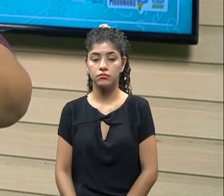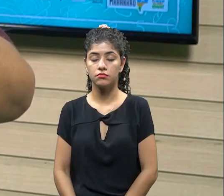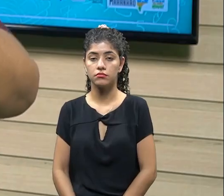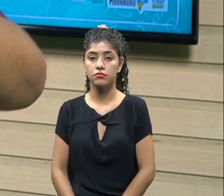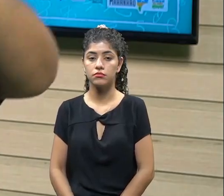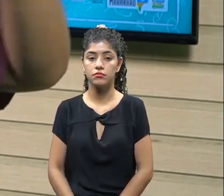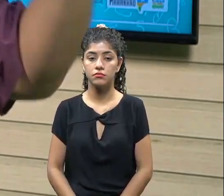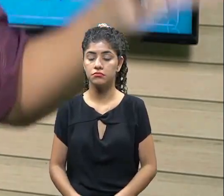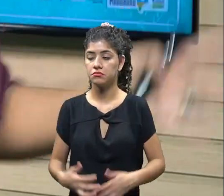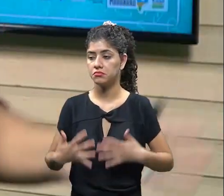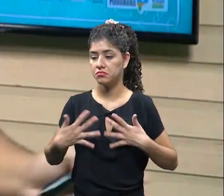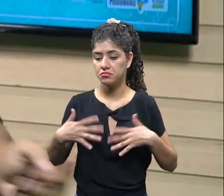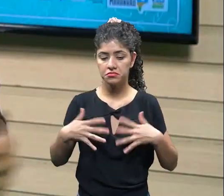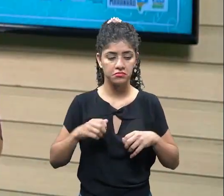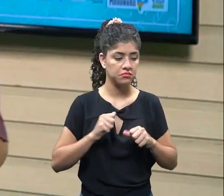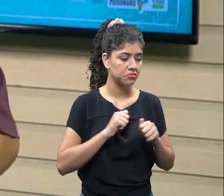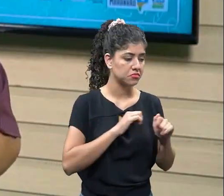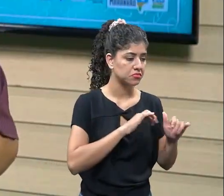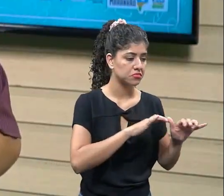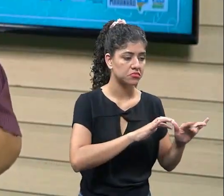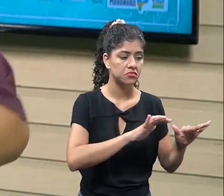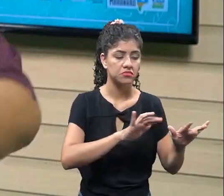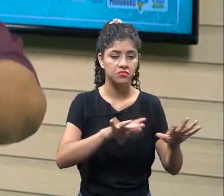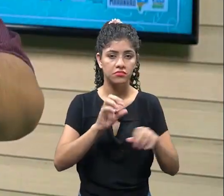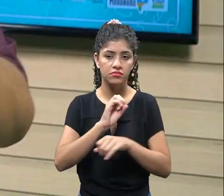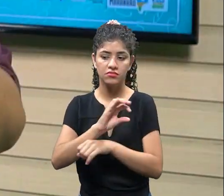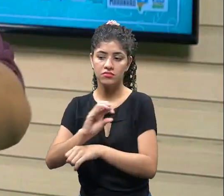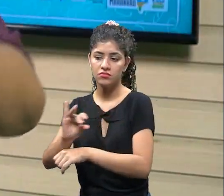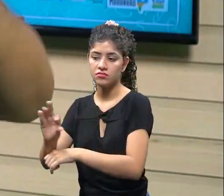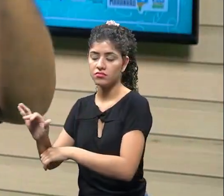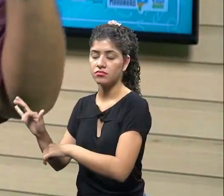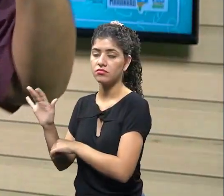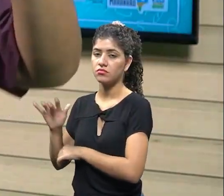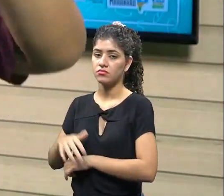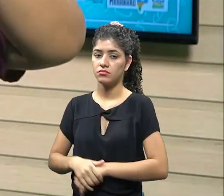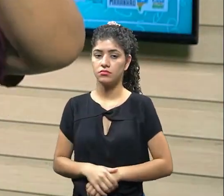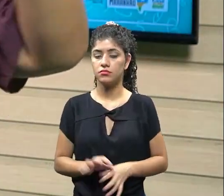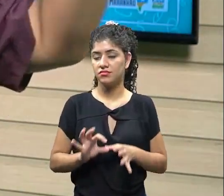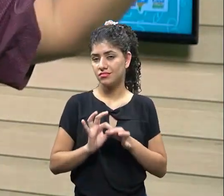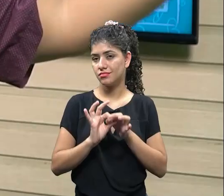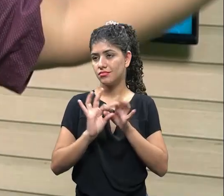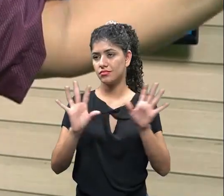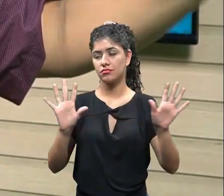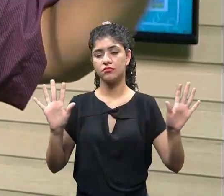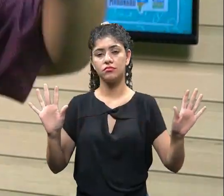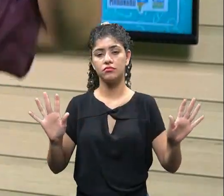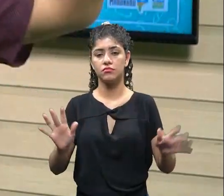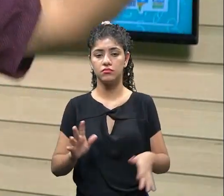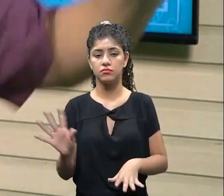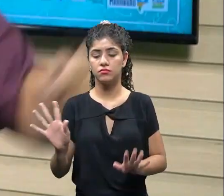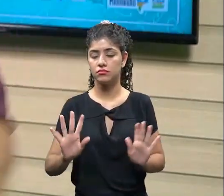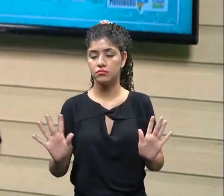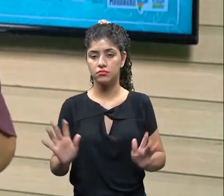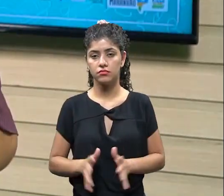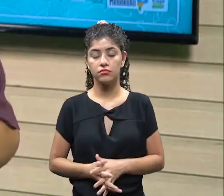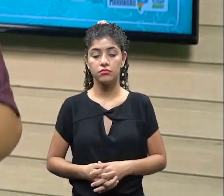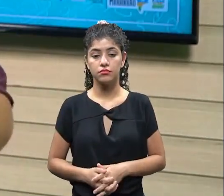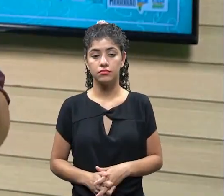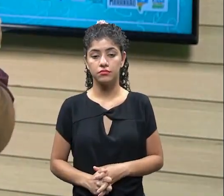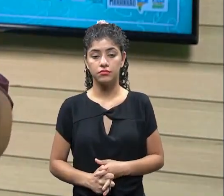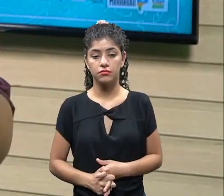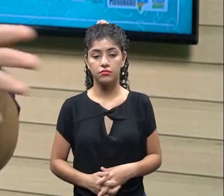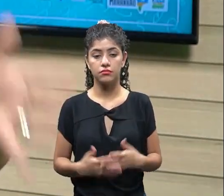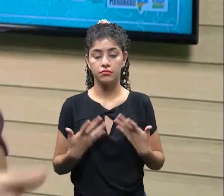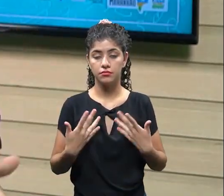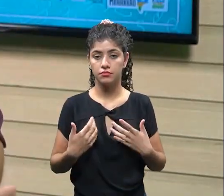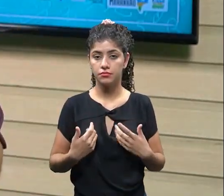digamos assim, espalhada, de forma muito holística, de forma muito empírica e tal. Então deve